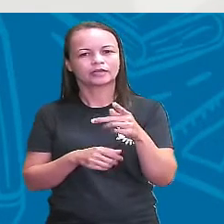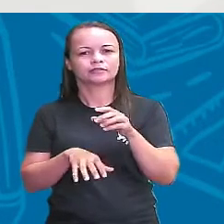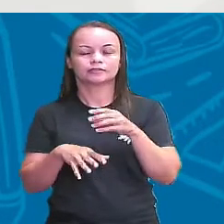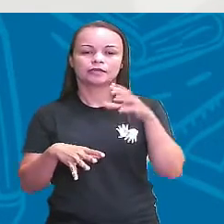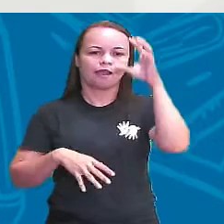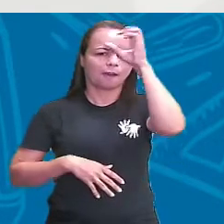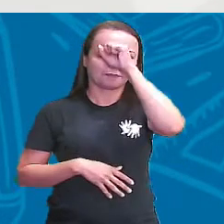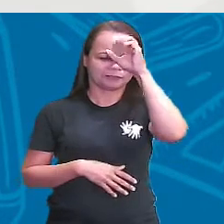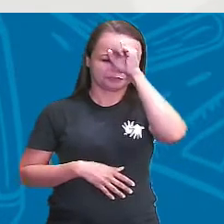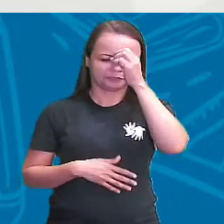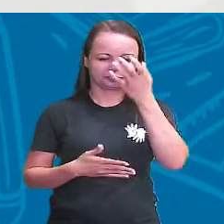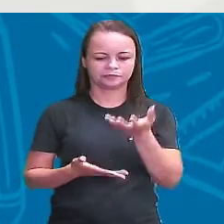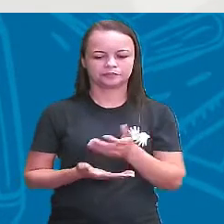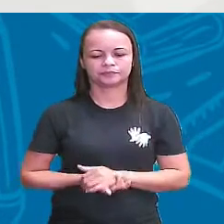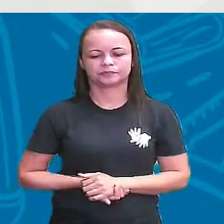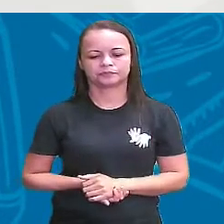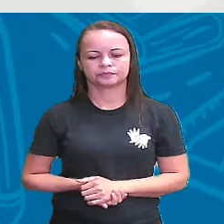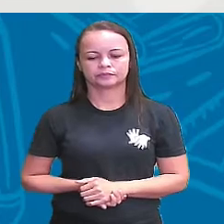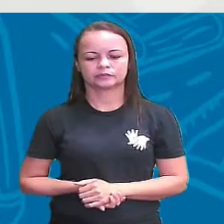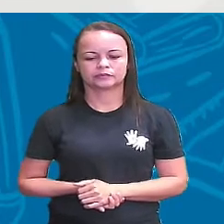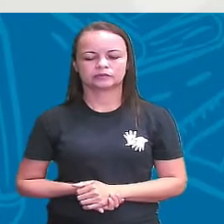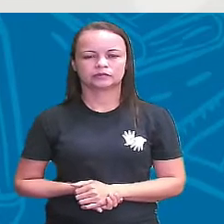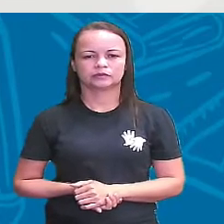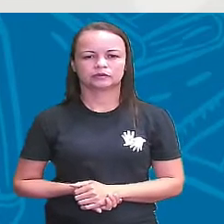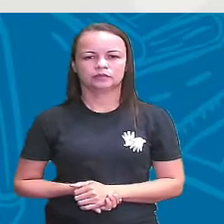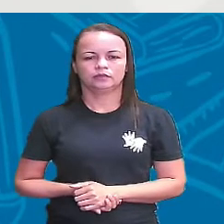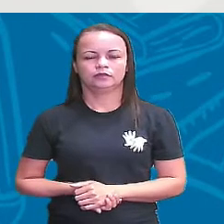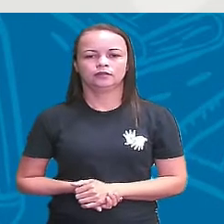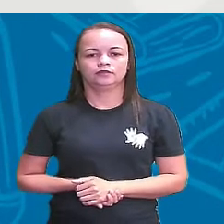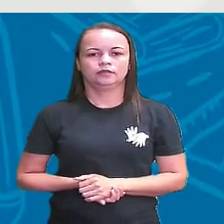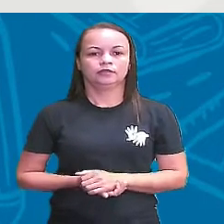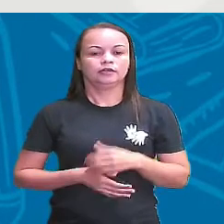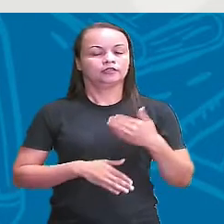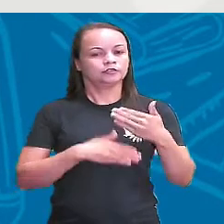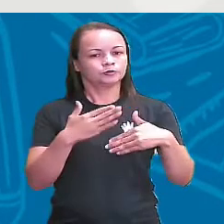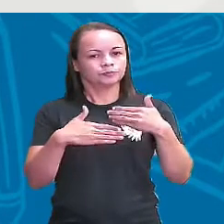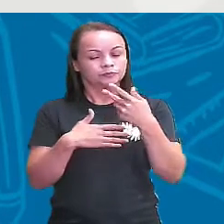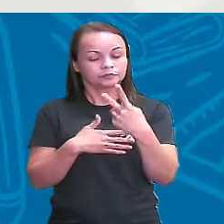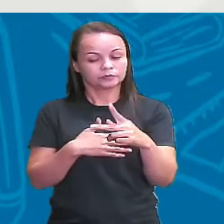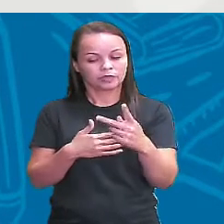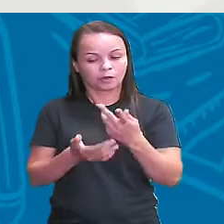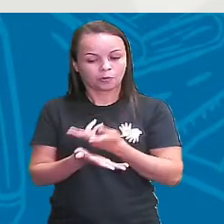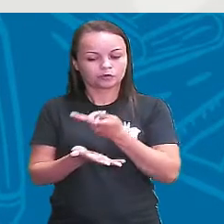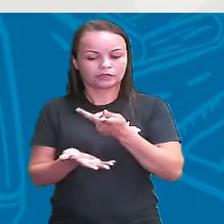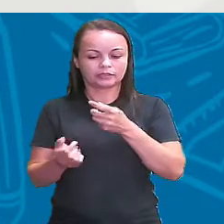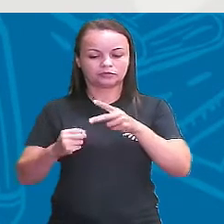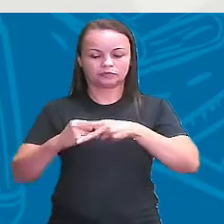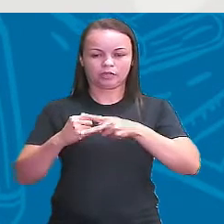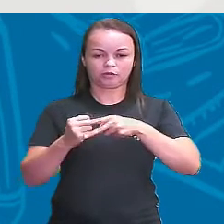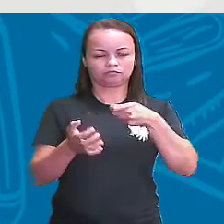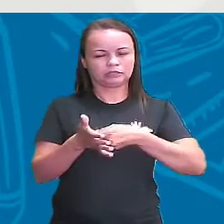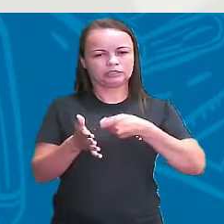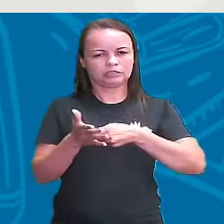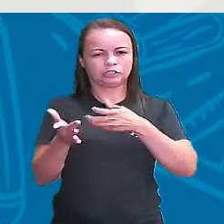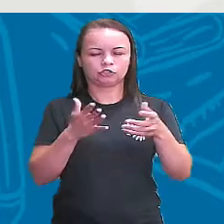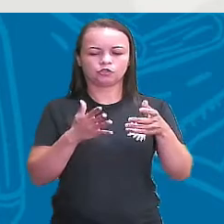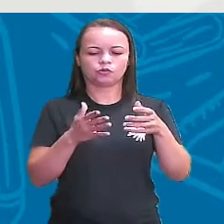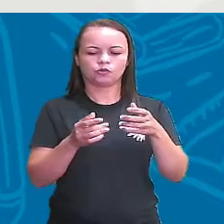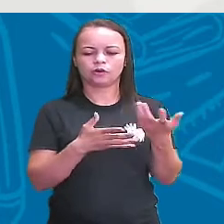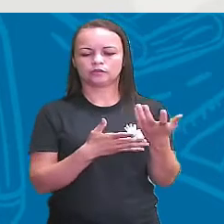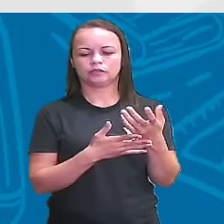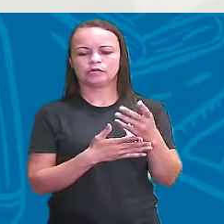bom? Ó, esta construção ocorre quando o verbo exige um objeto direto